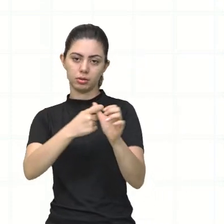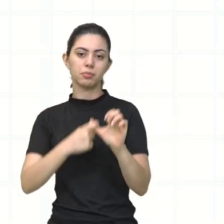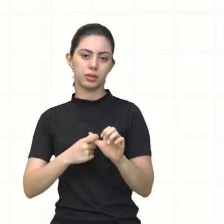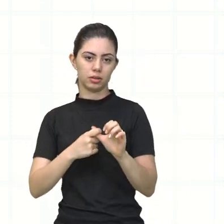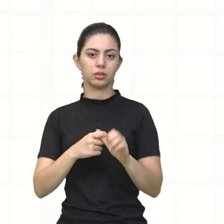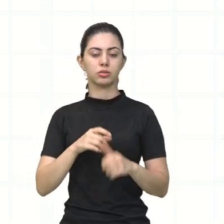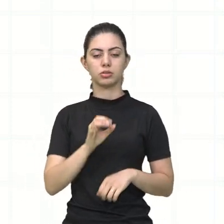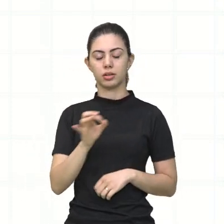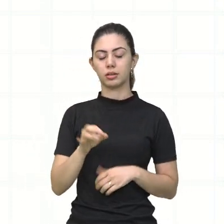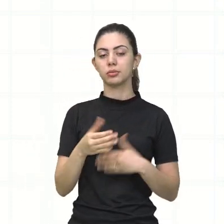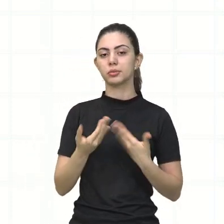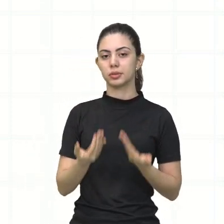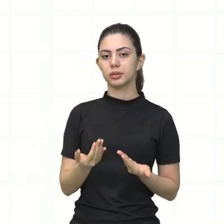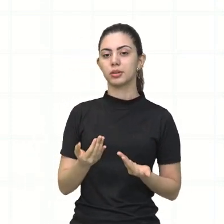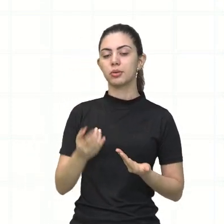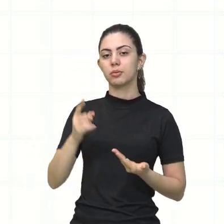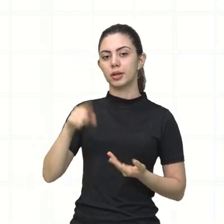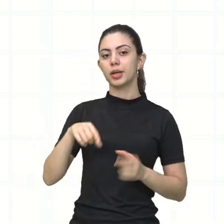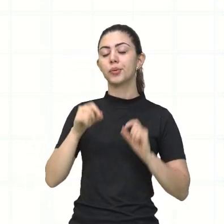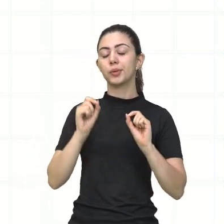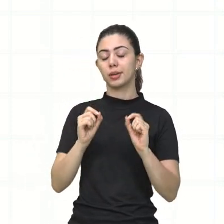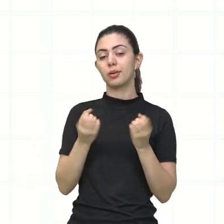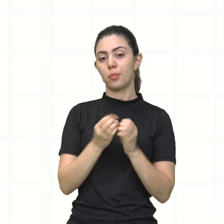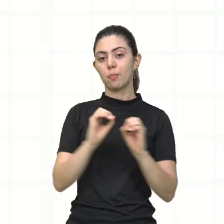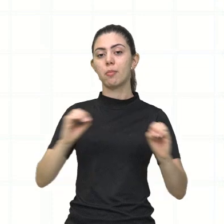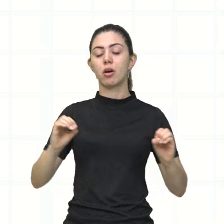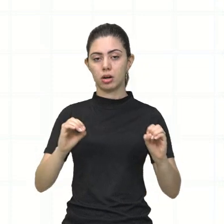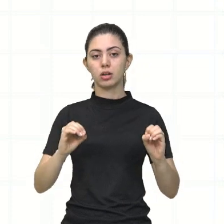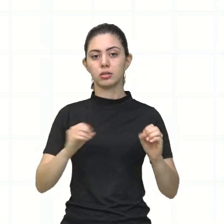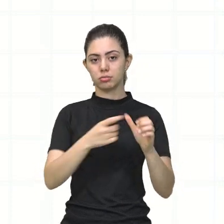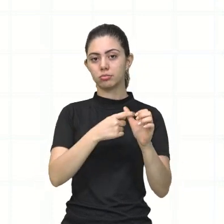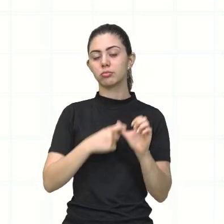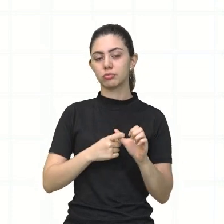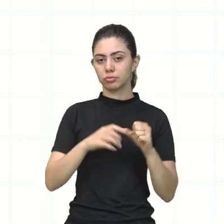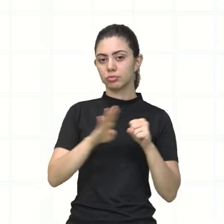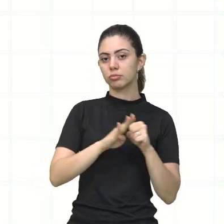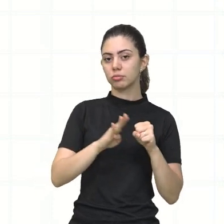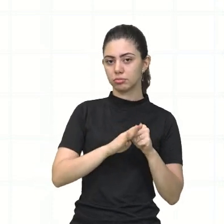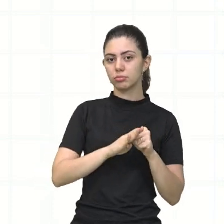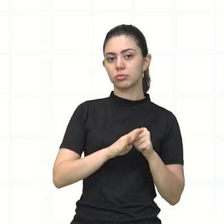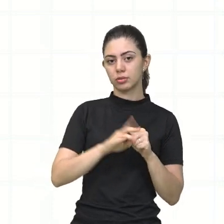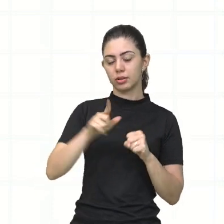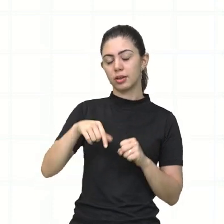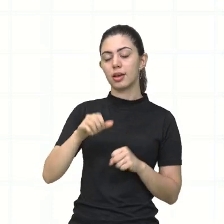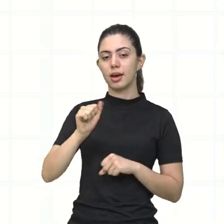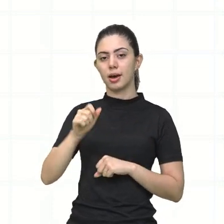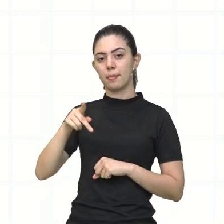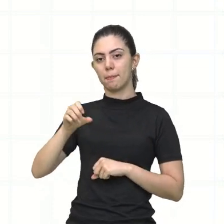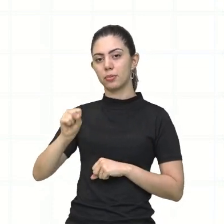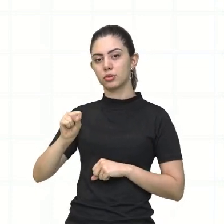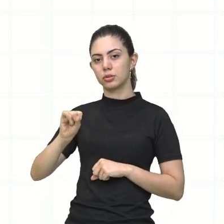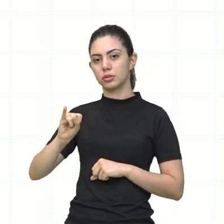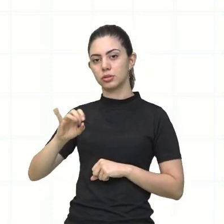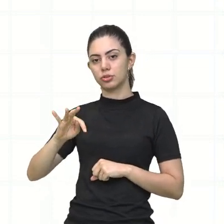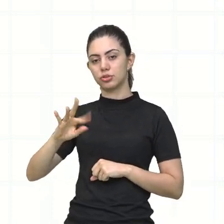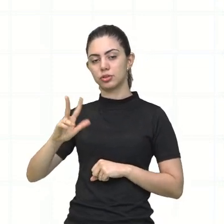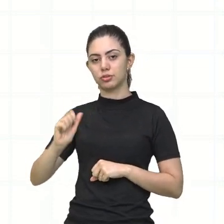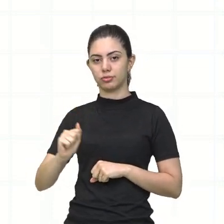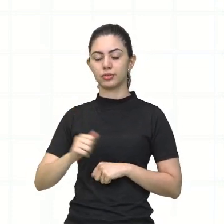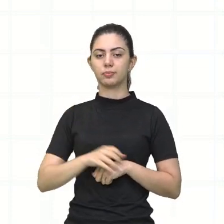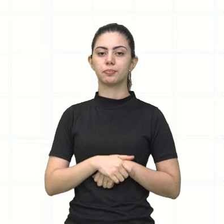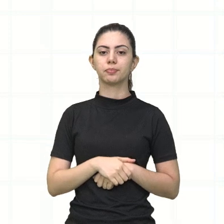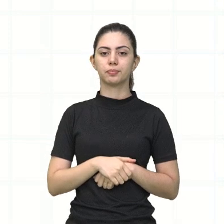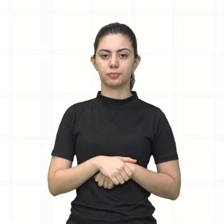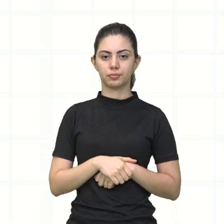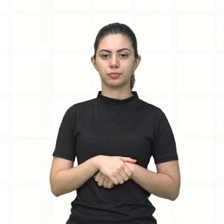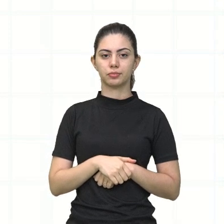faz. E aqui, essa oração subordinada substantiva é apositiva, porque tem a função de um aposto.